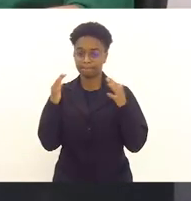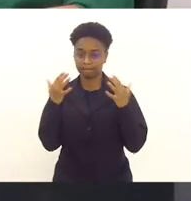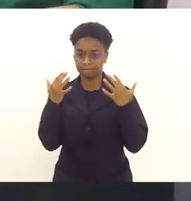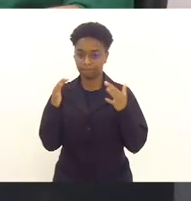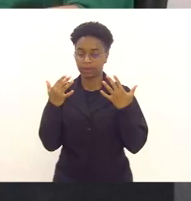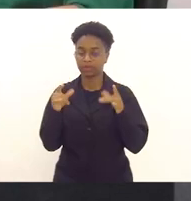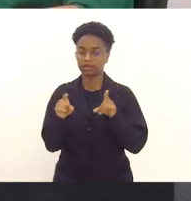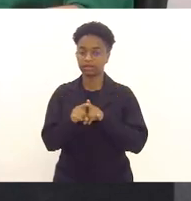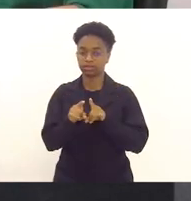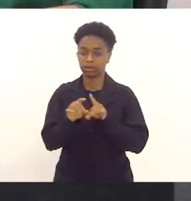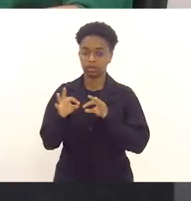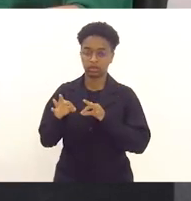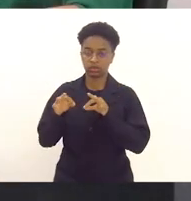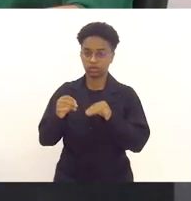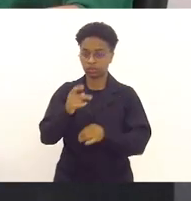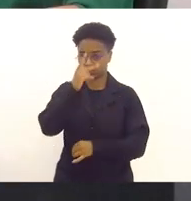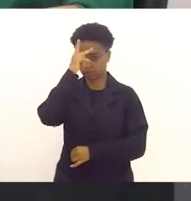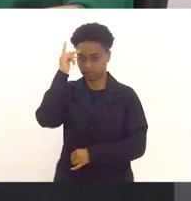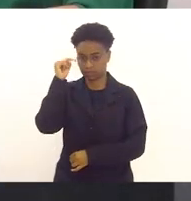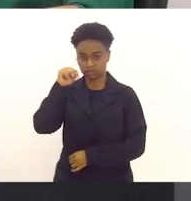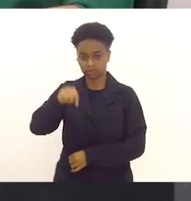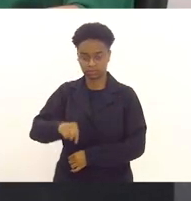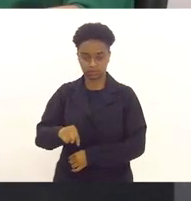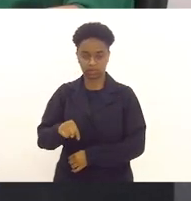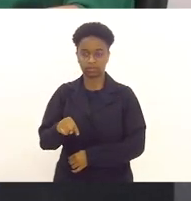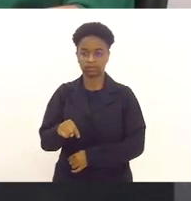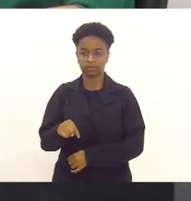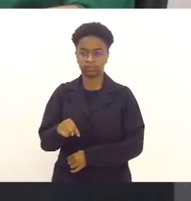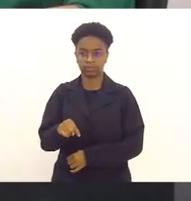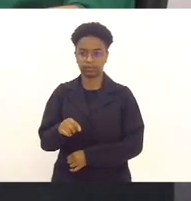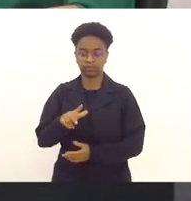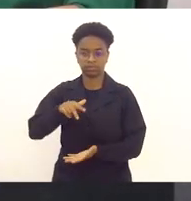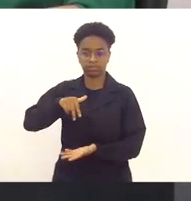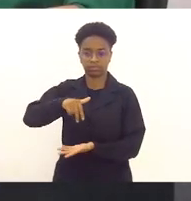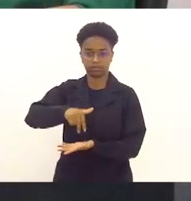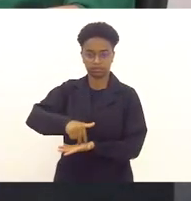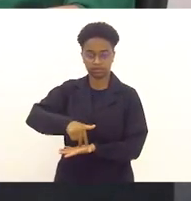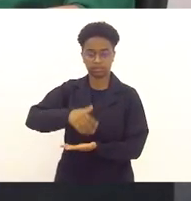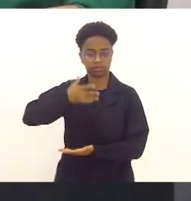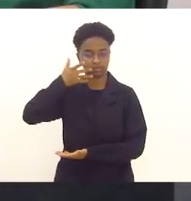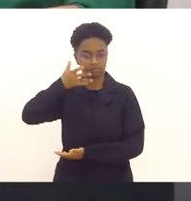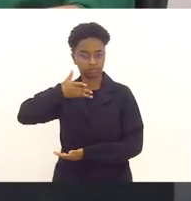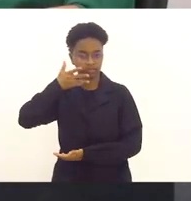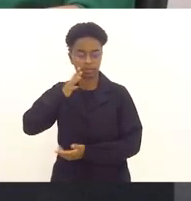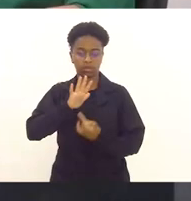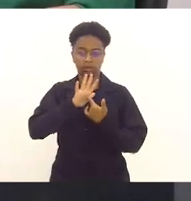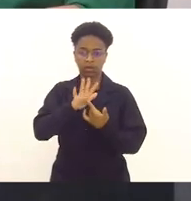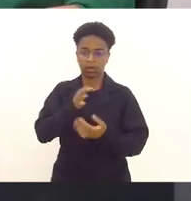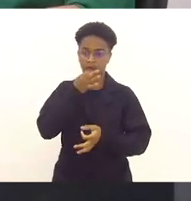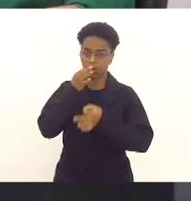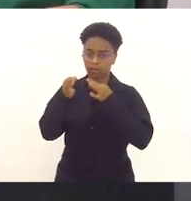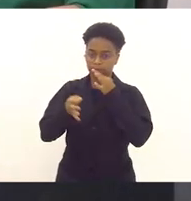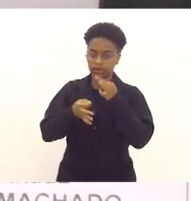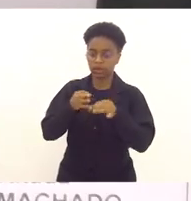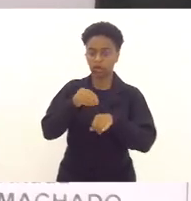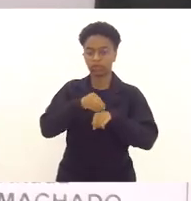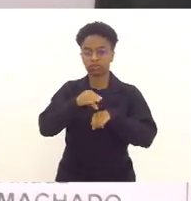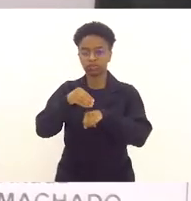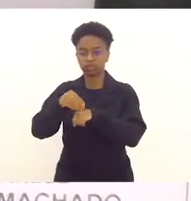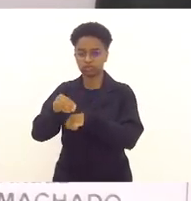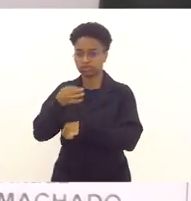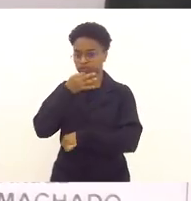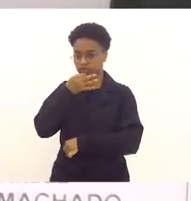a todos aqui né que se colocaram deram suas opiniões suas sugestões